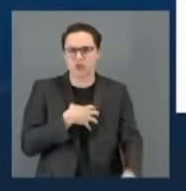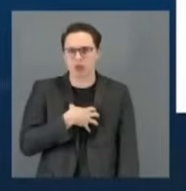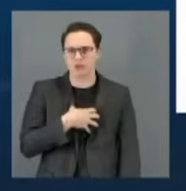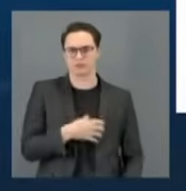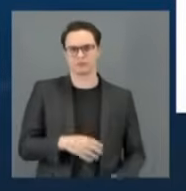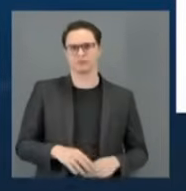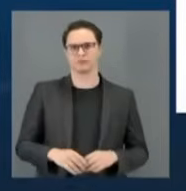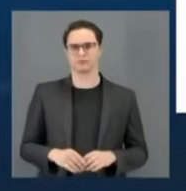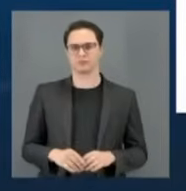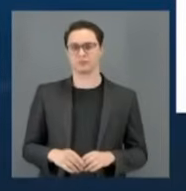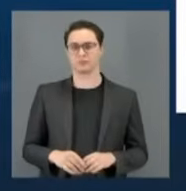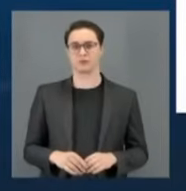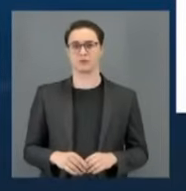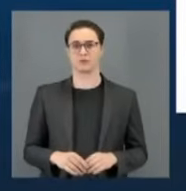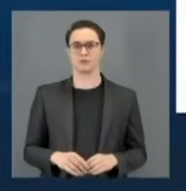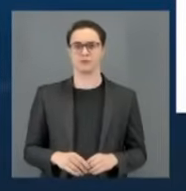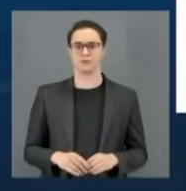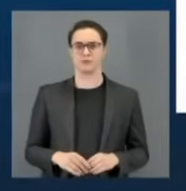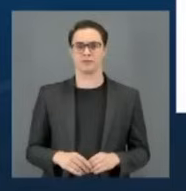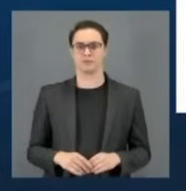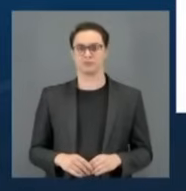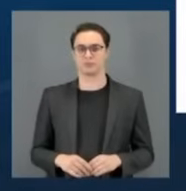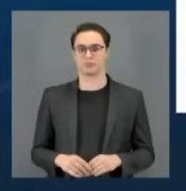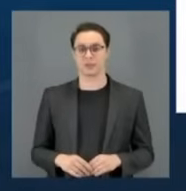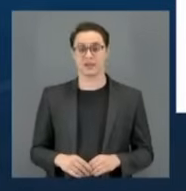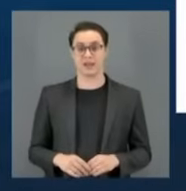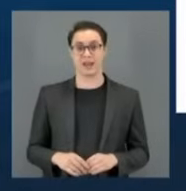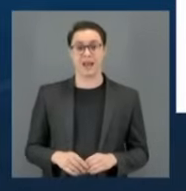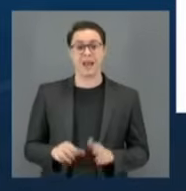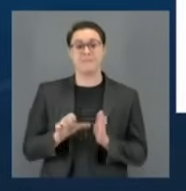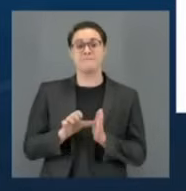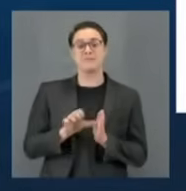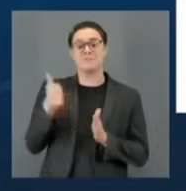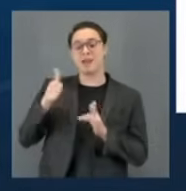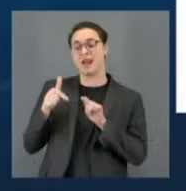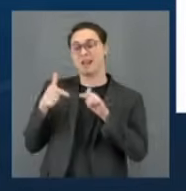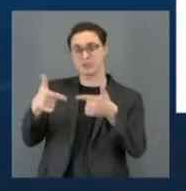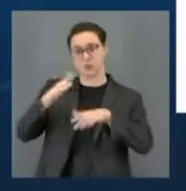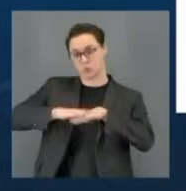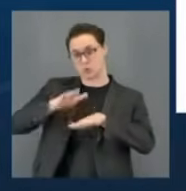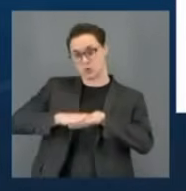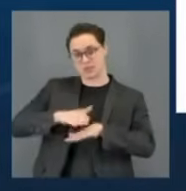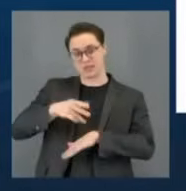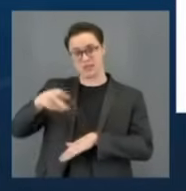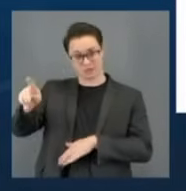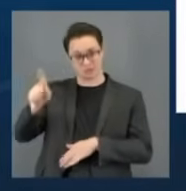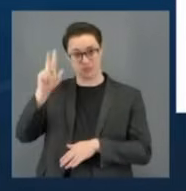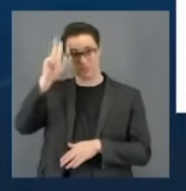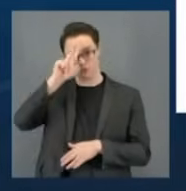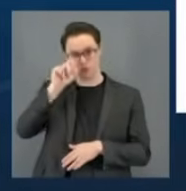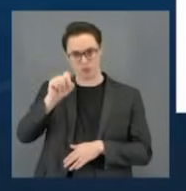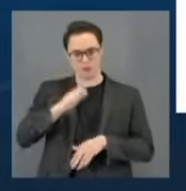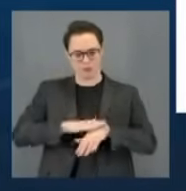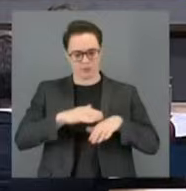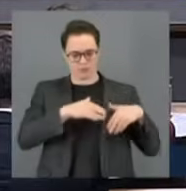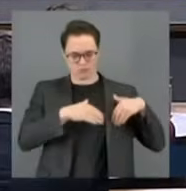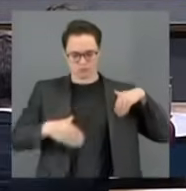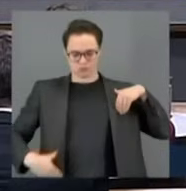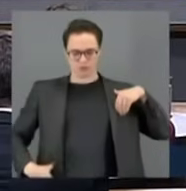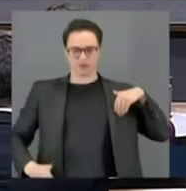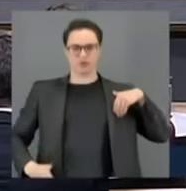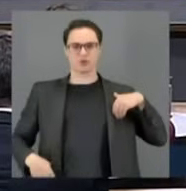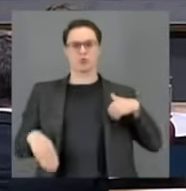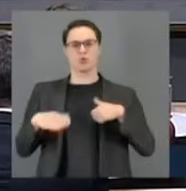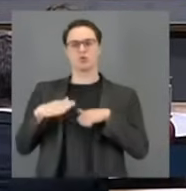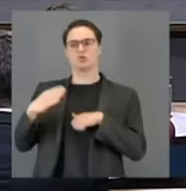Uma das primeiras coisas que o presidente fez a partir da sua eleição, da sua posse, foi